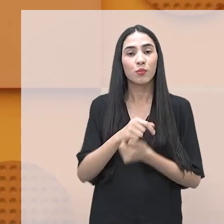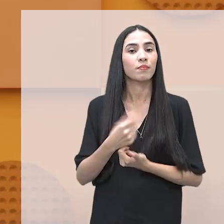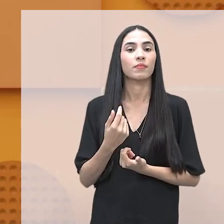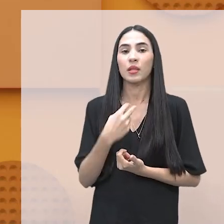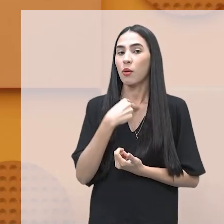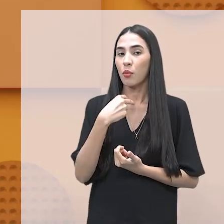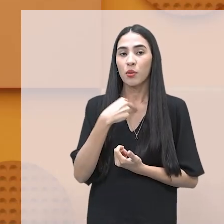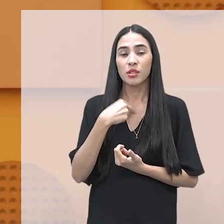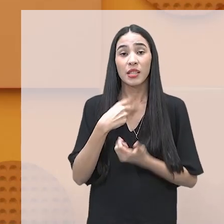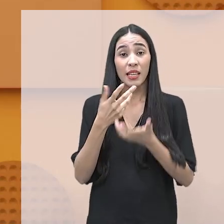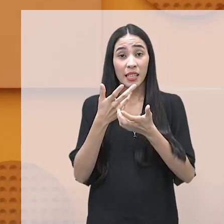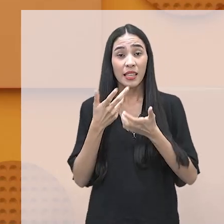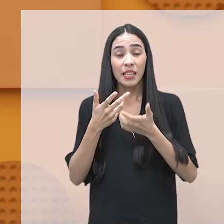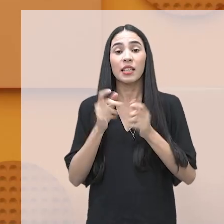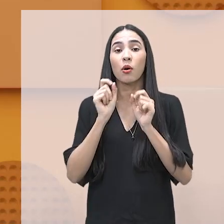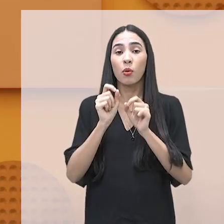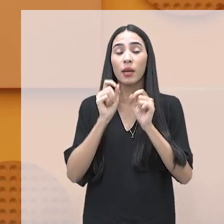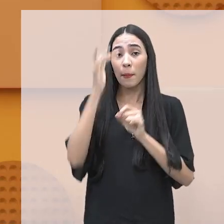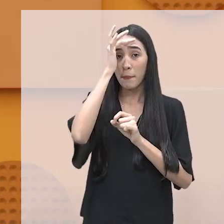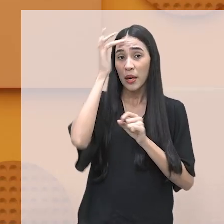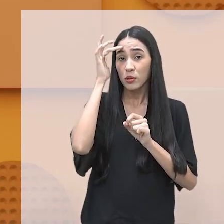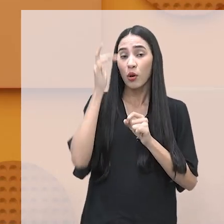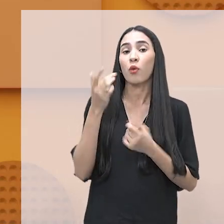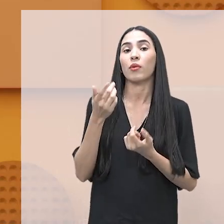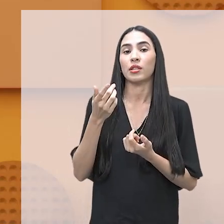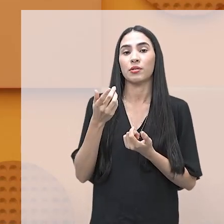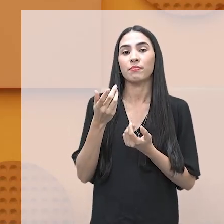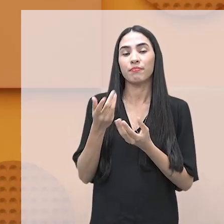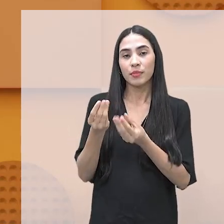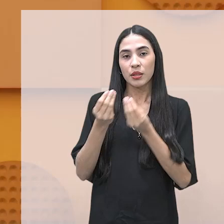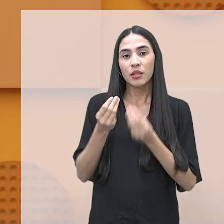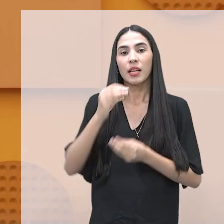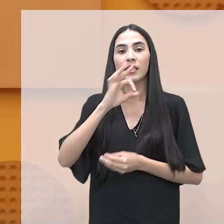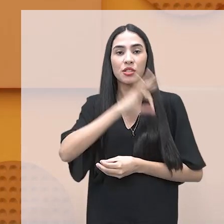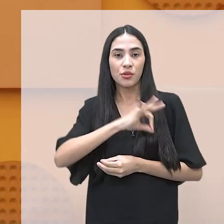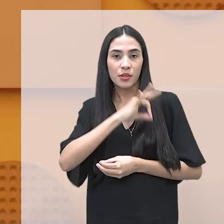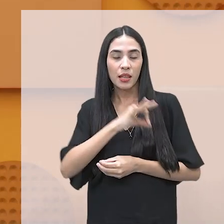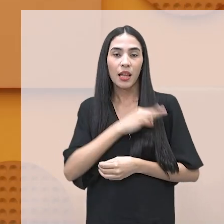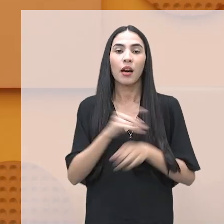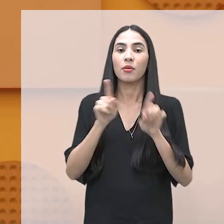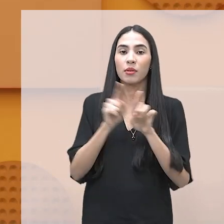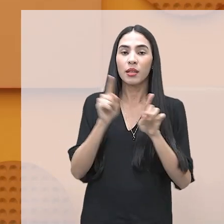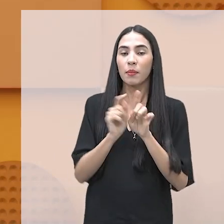houvesse trabalhadores assalariados que receberiam salário e também, de certa forma,